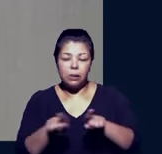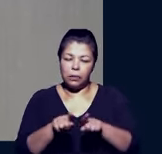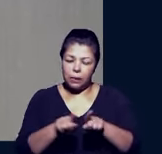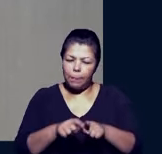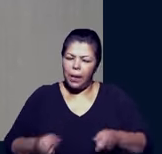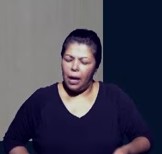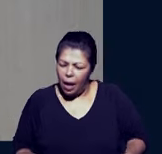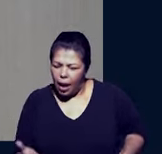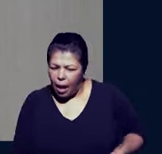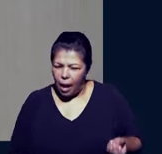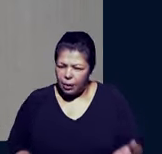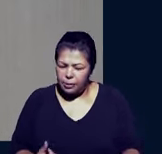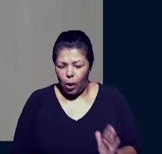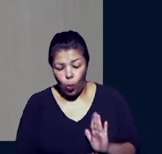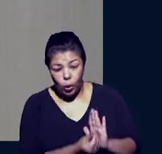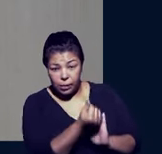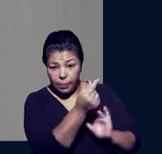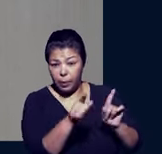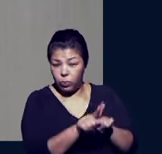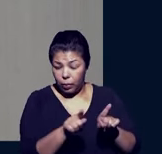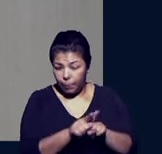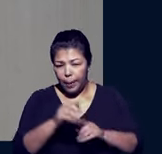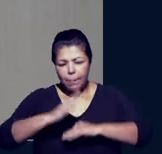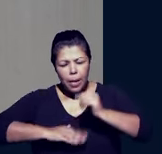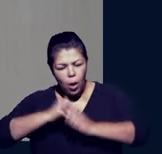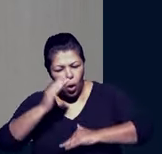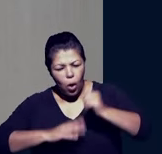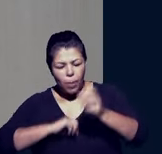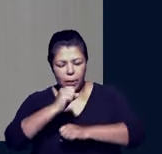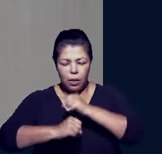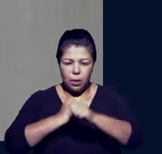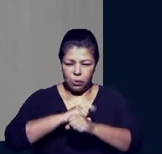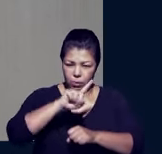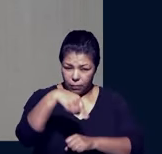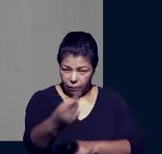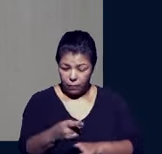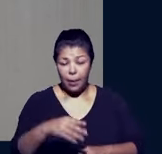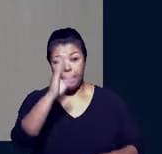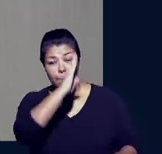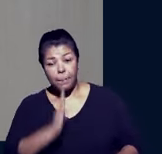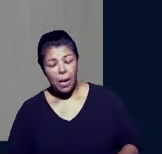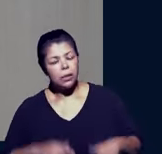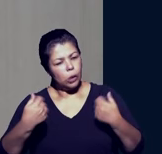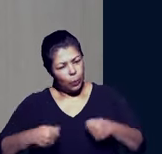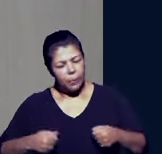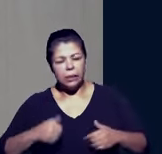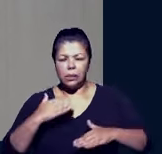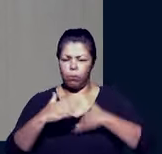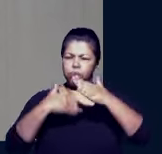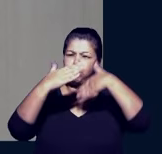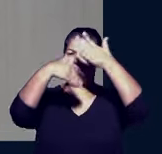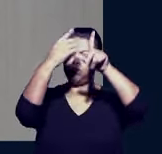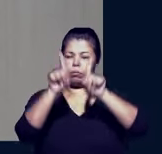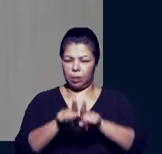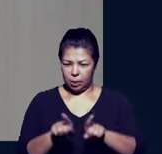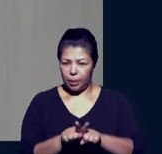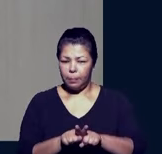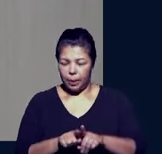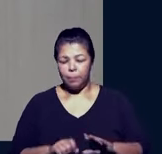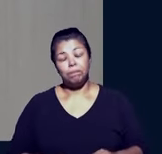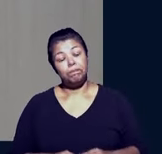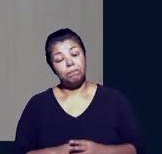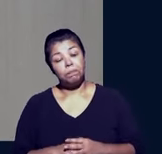todo o orçamento pras obras do ano que vem O Brasil precisa crescer o dinheiro bom é o dinheiro transformado em obras e que o